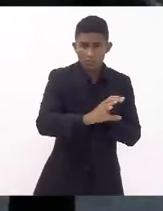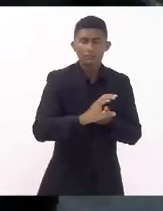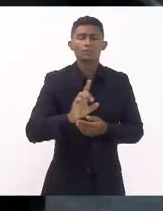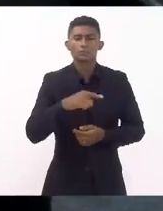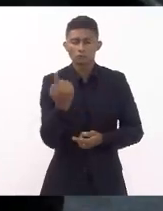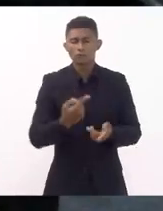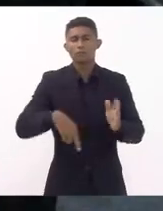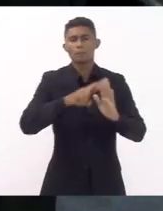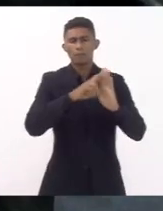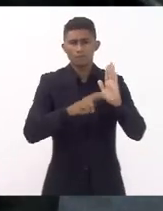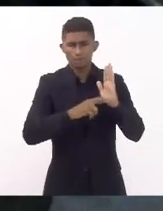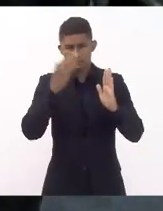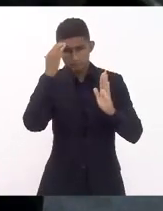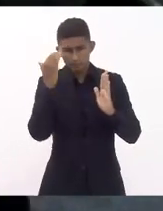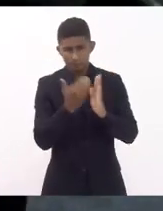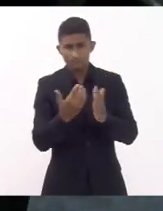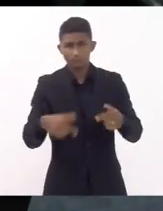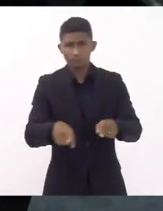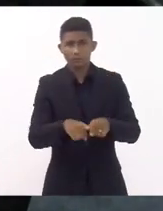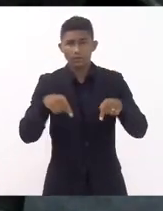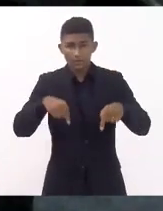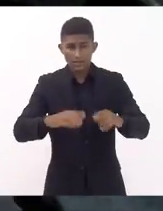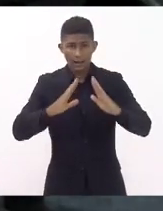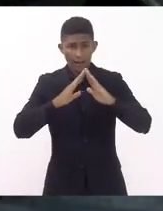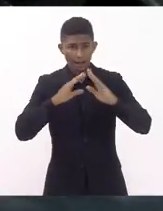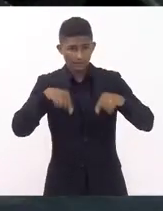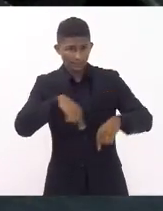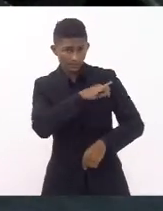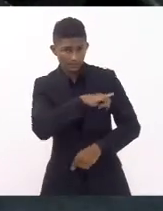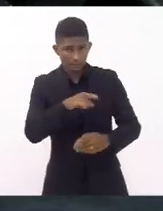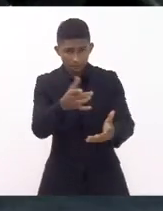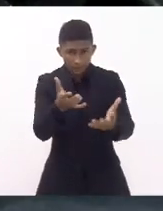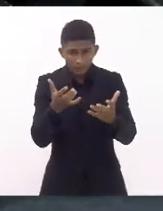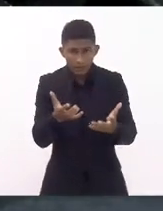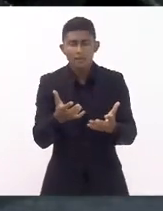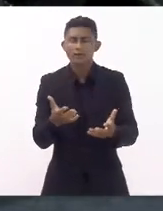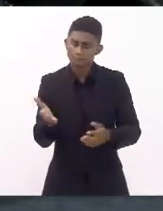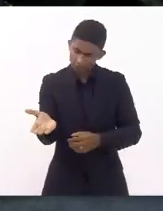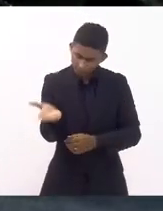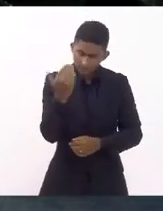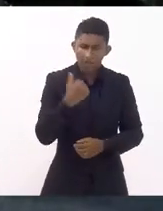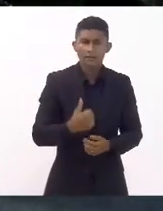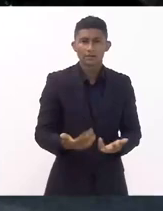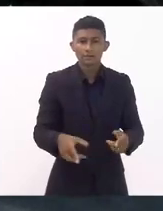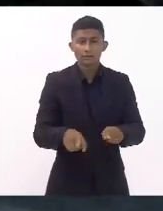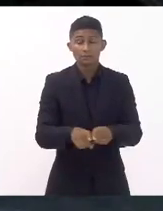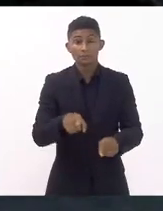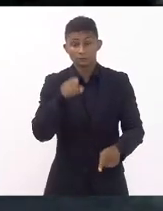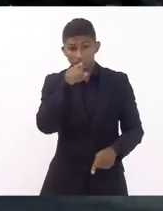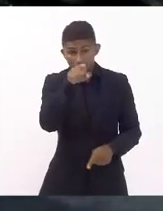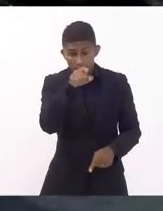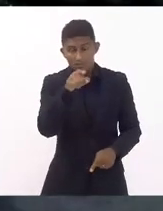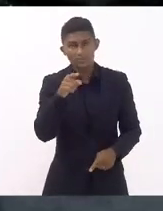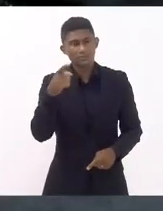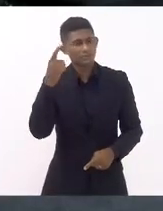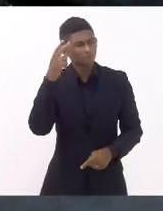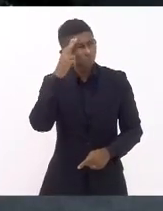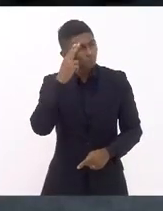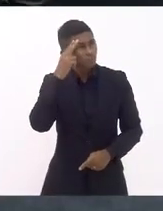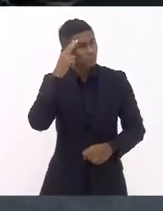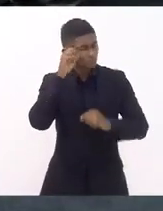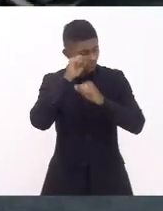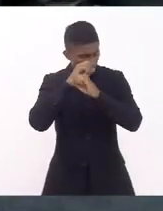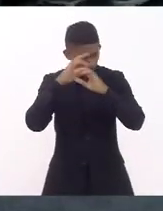morar no Rio de Janeiro, vem, que a gente respeita a regra. E para você que abriu mão do seu sonho, para você que abriu mão de